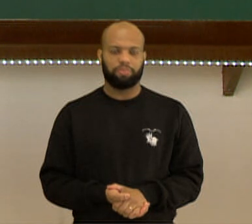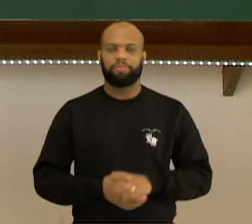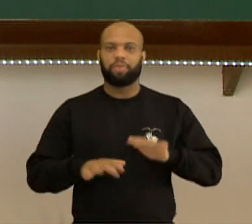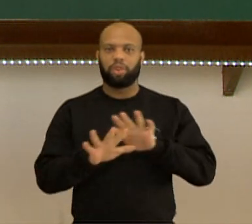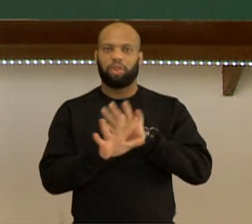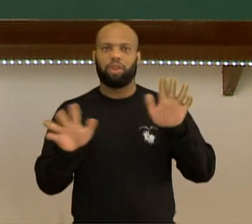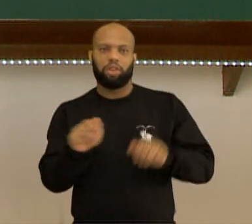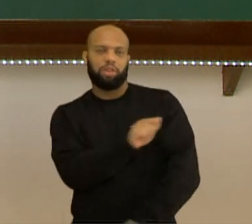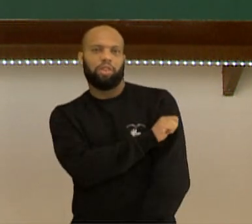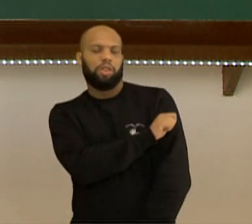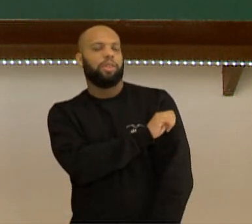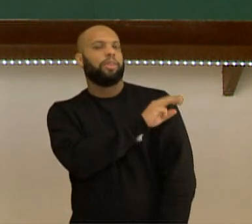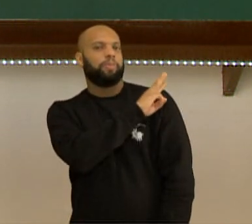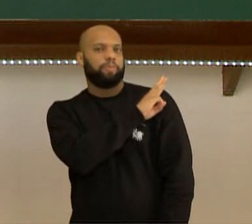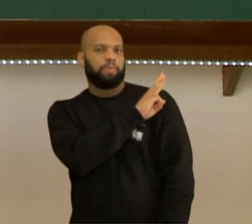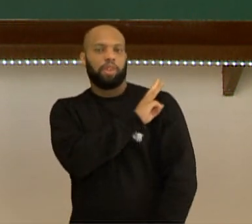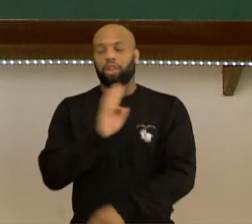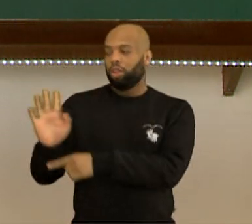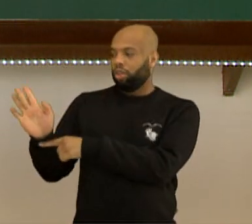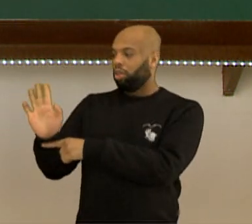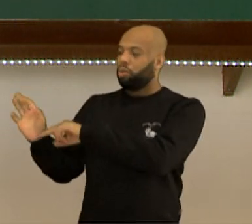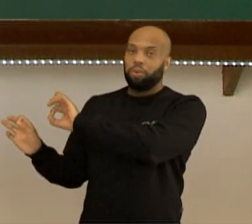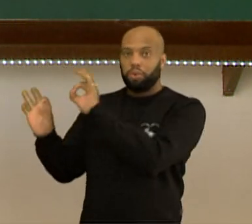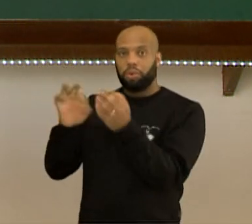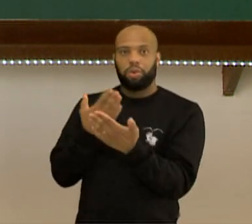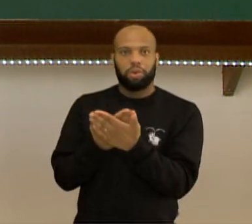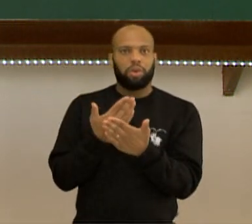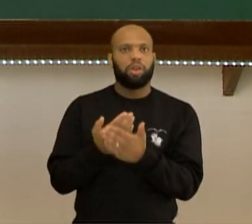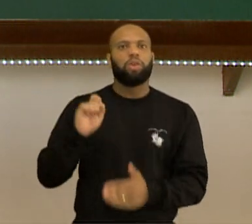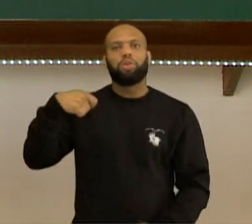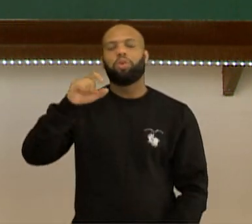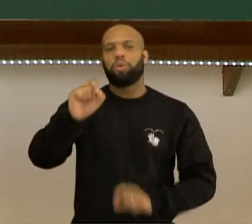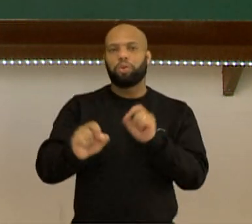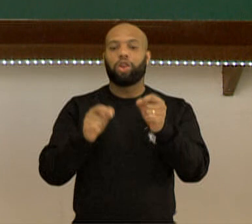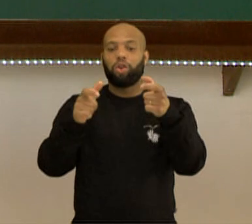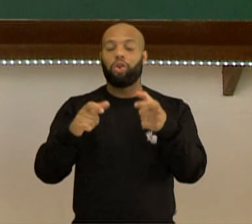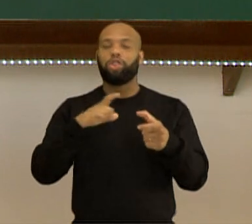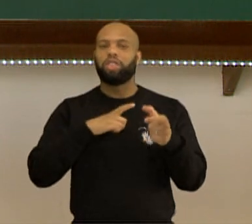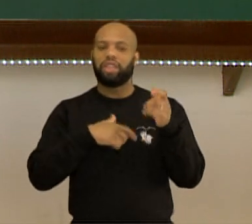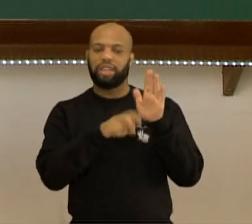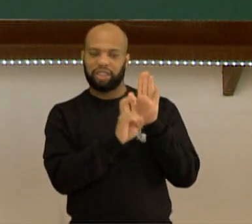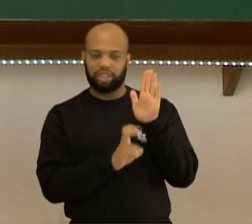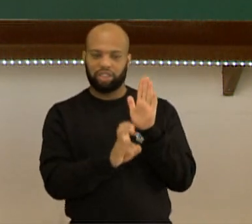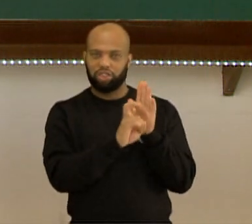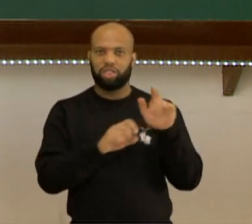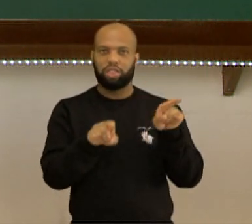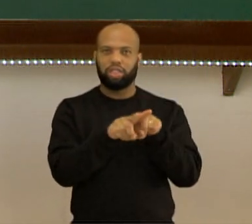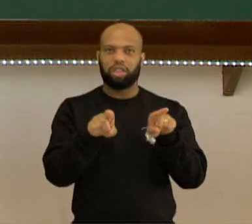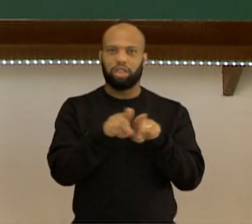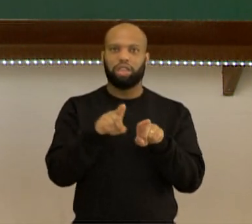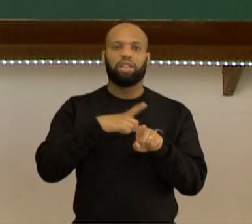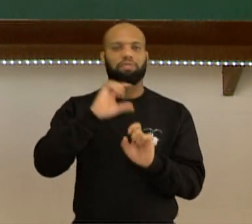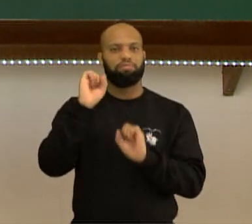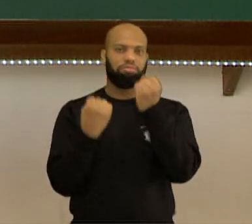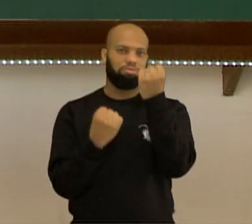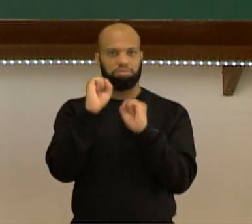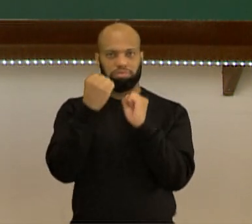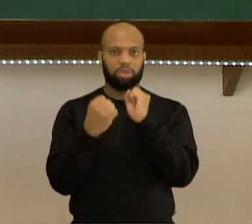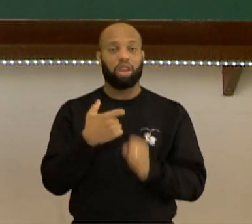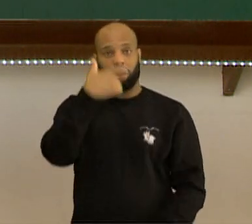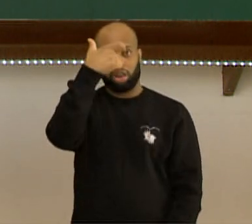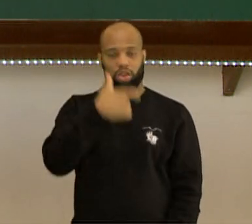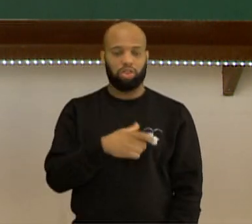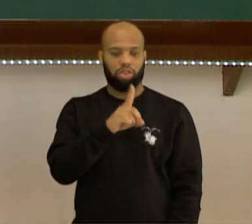Olá, estudantes da terceira série. Nesse vídeo vamos falar sobre fontes energéticas e exercício físico. Eu